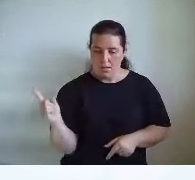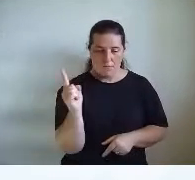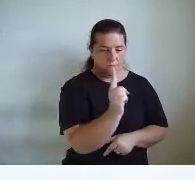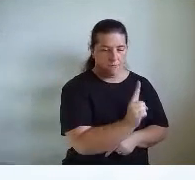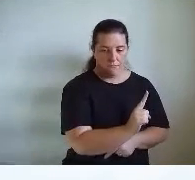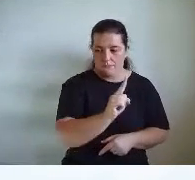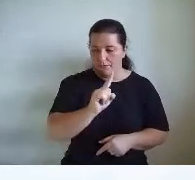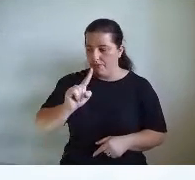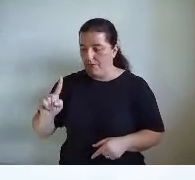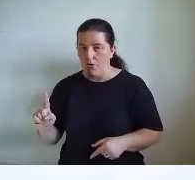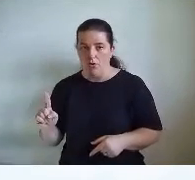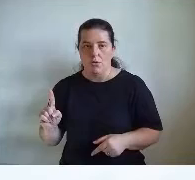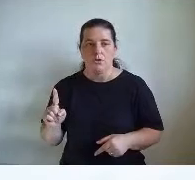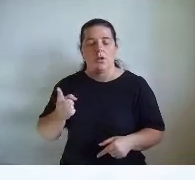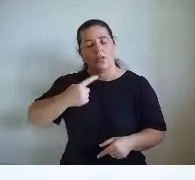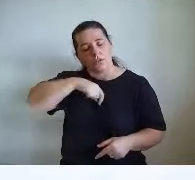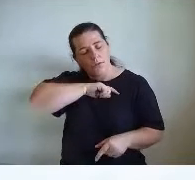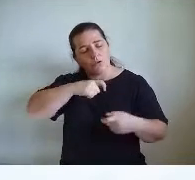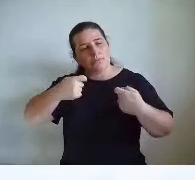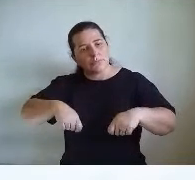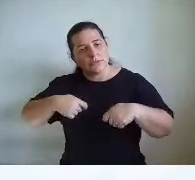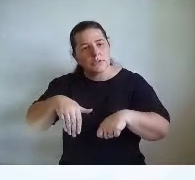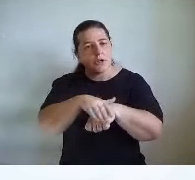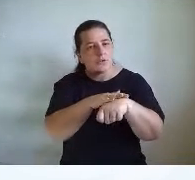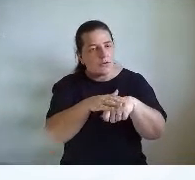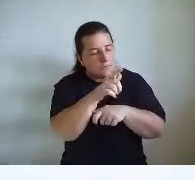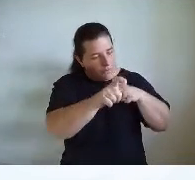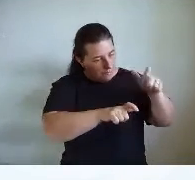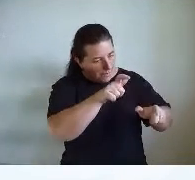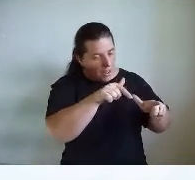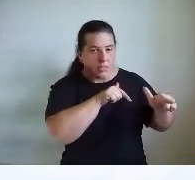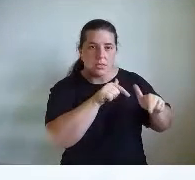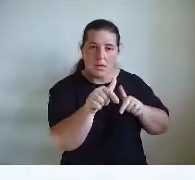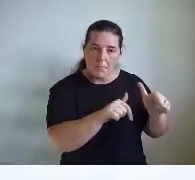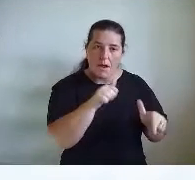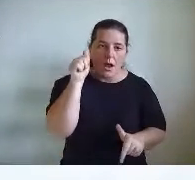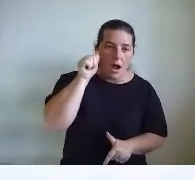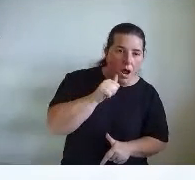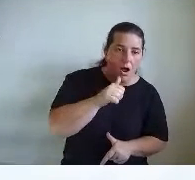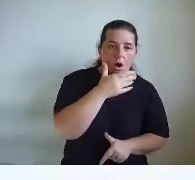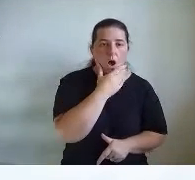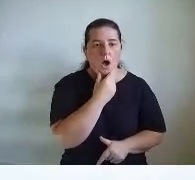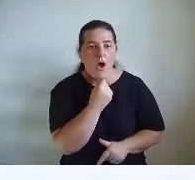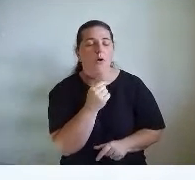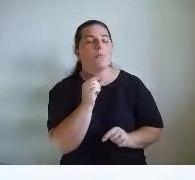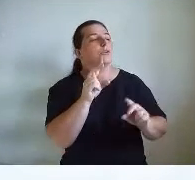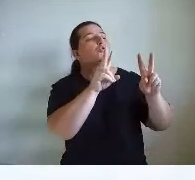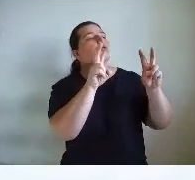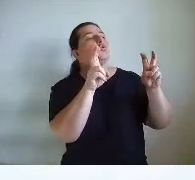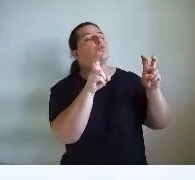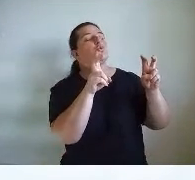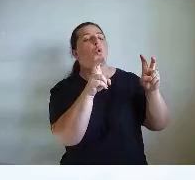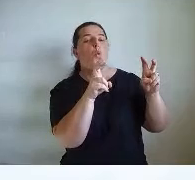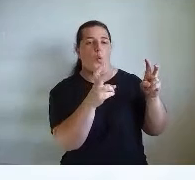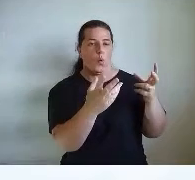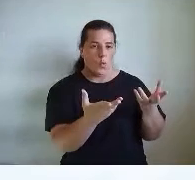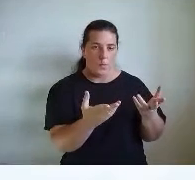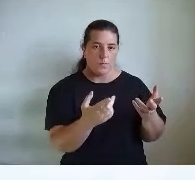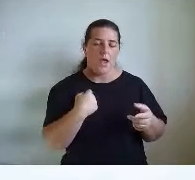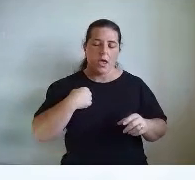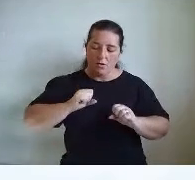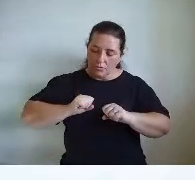nós precisamos muito conversar com os trabalhadores e com as trabalhadoras a respeito deste assunto, e eu defendido